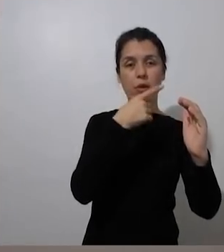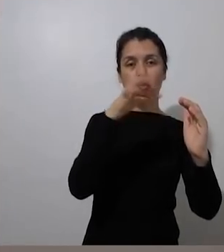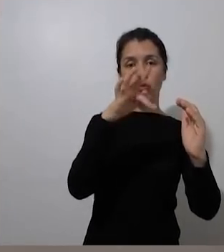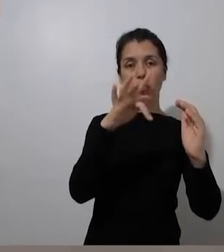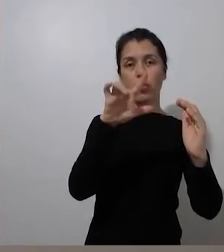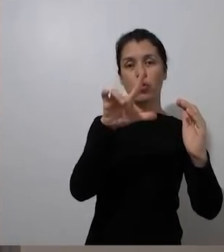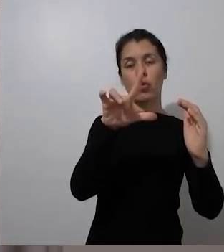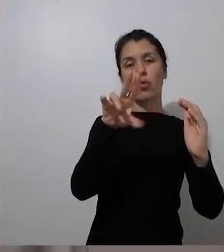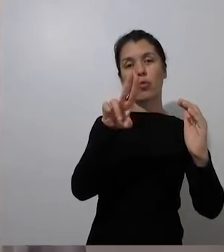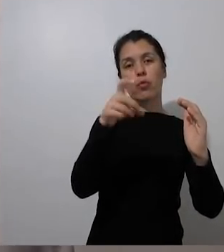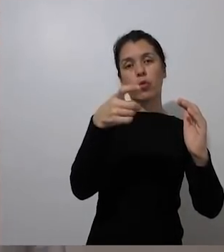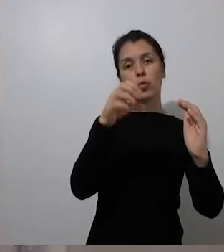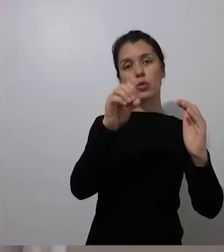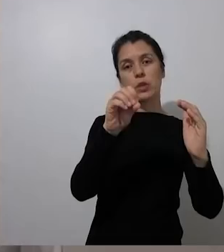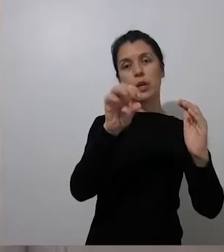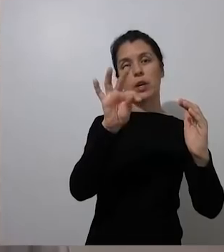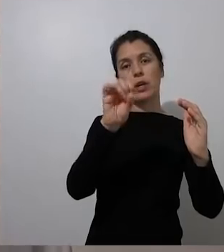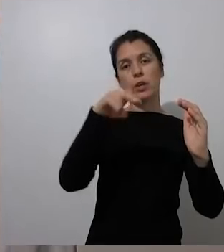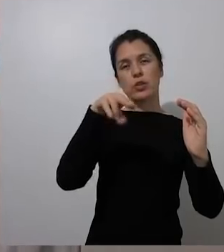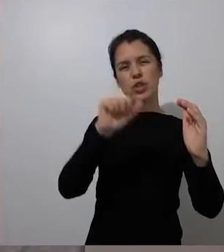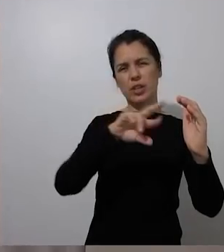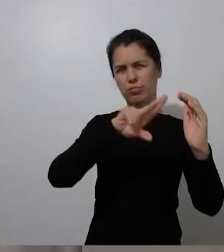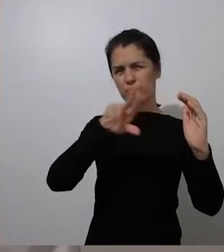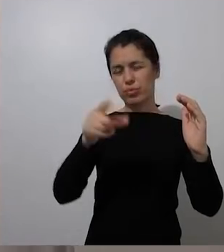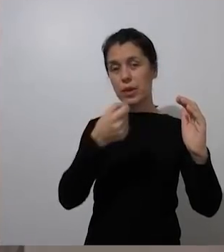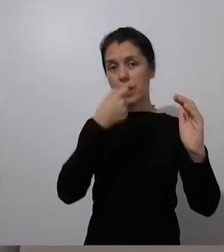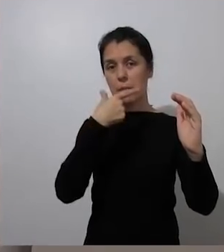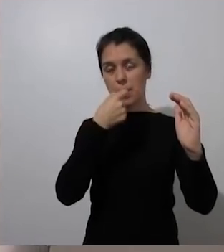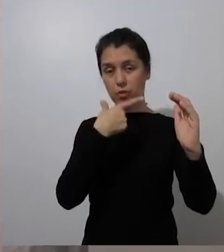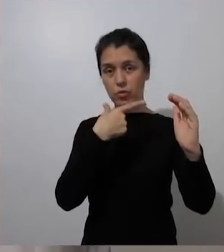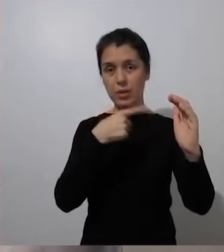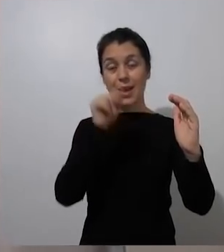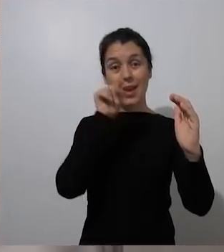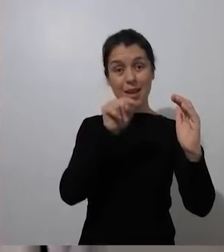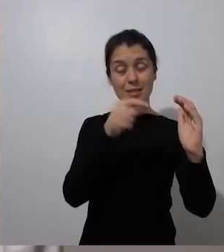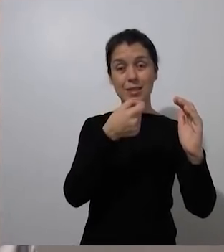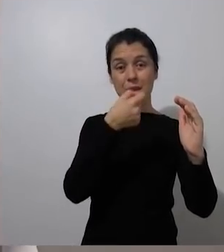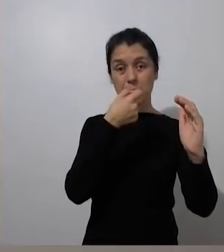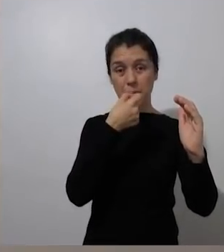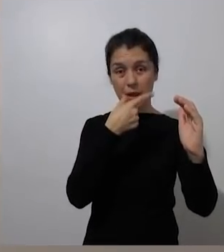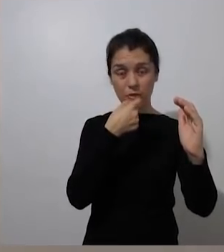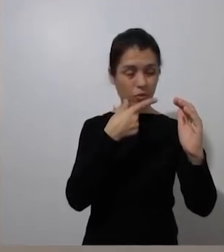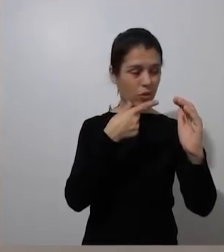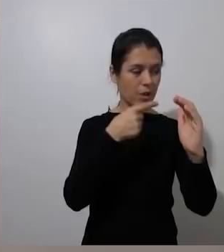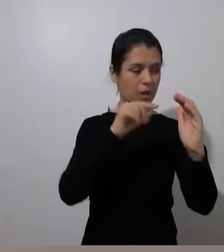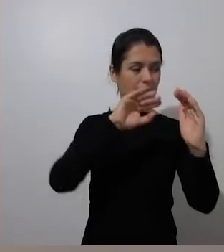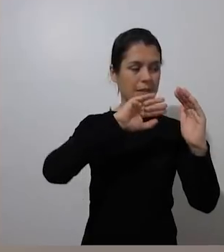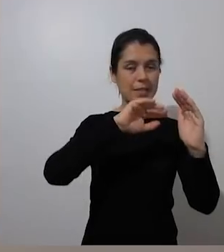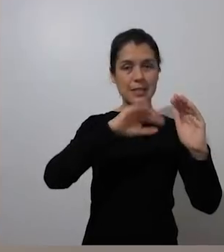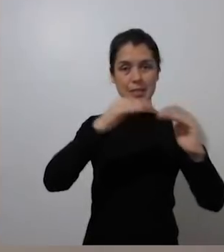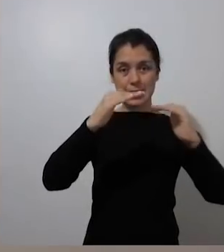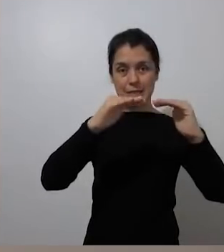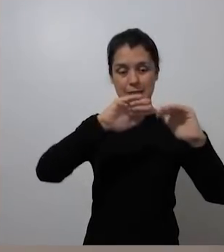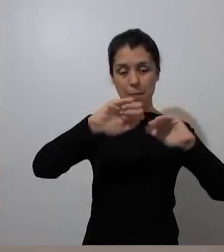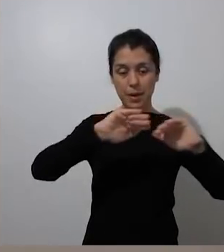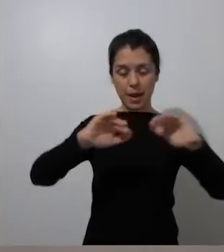uma fluoxetina, uma sertralina, uma paroxetina, um citalopram, um escitalopram, esse remédio, além de selecionar